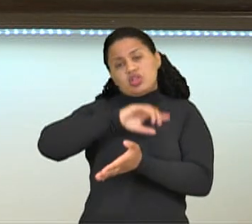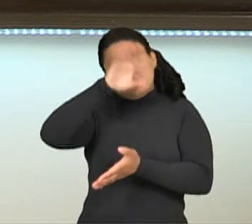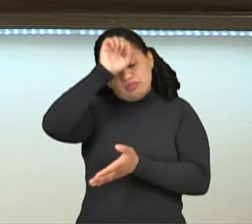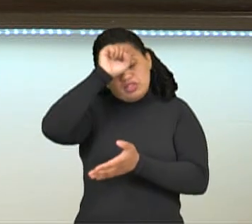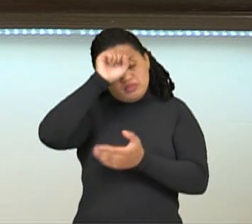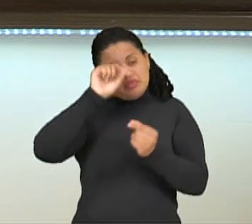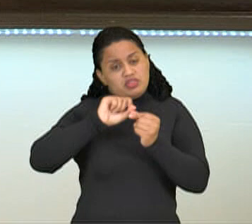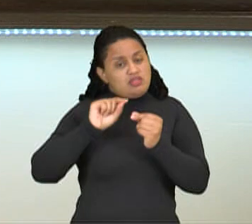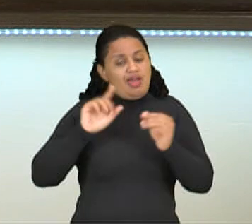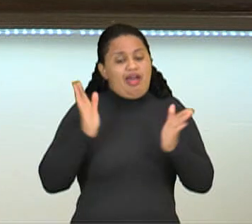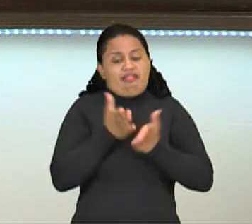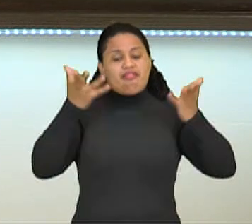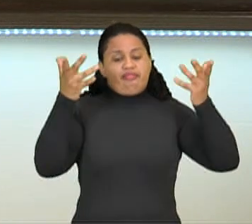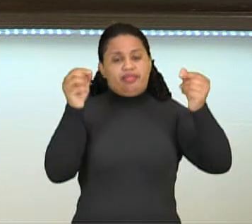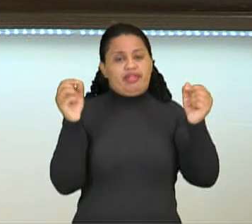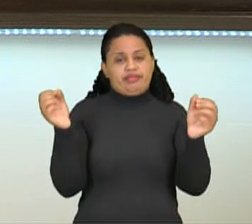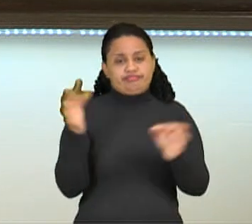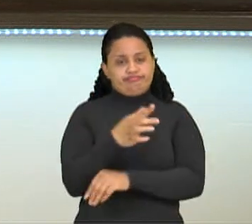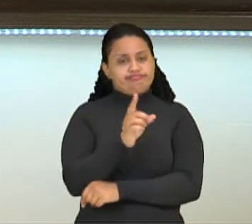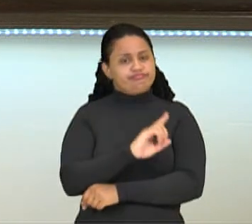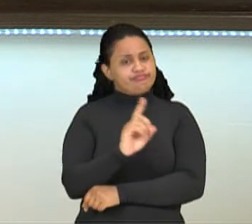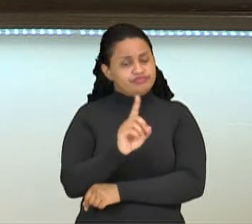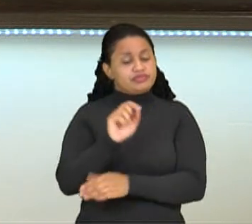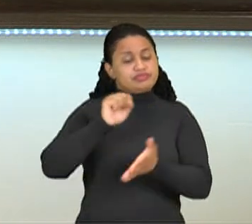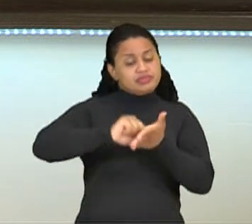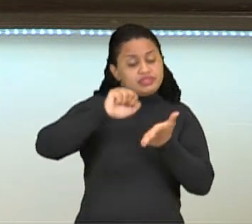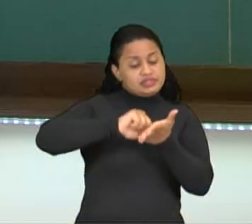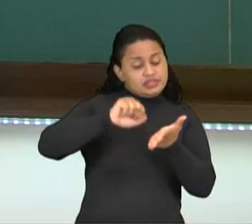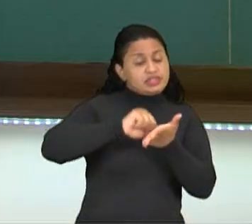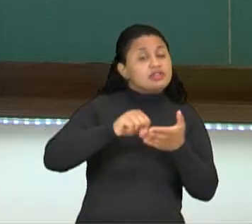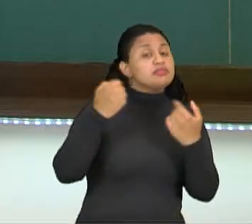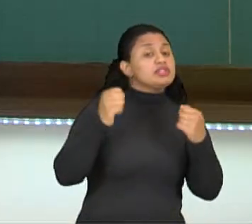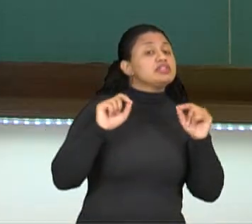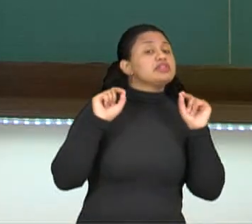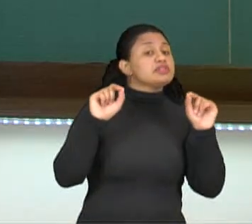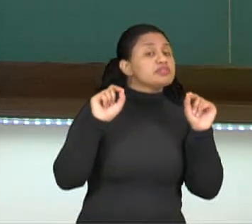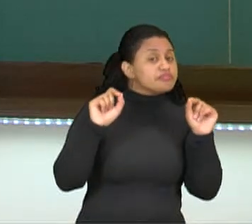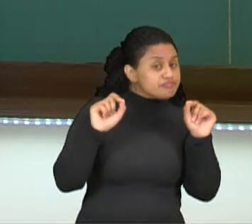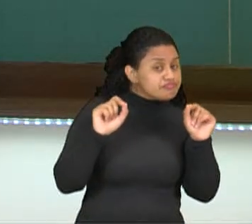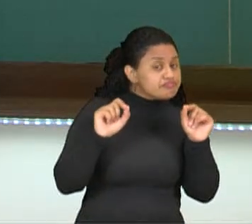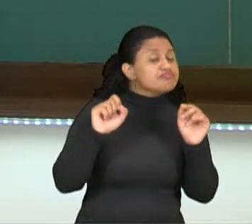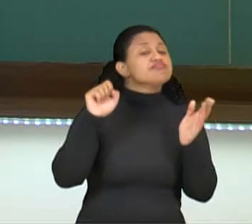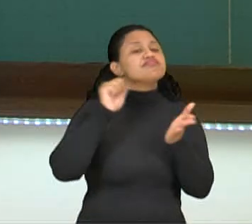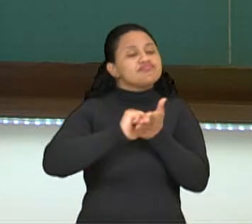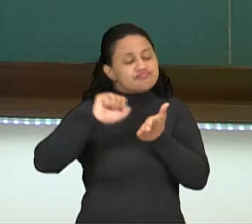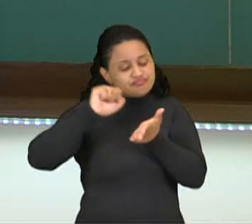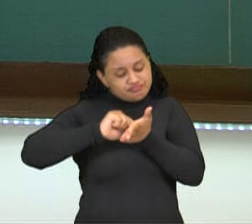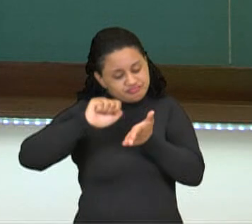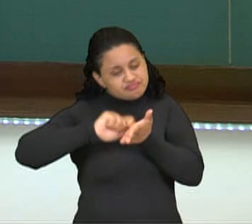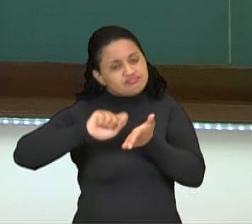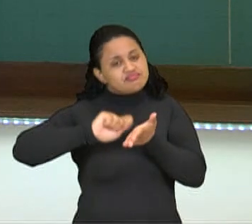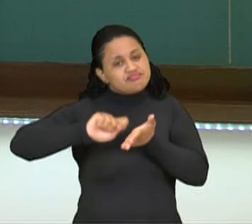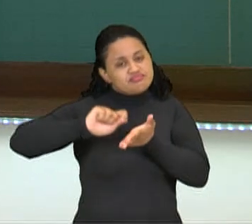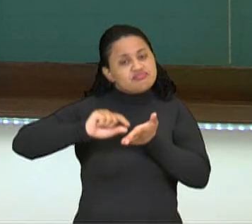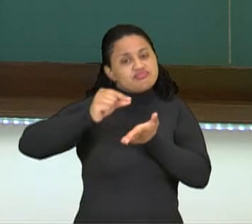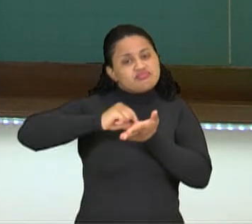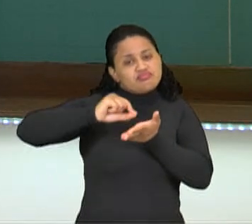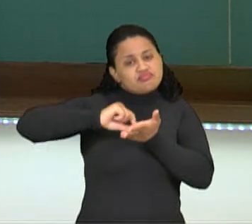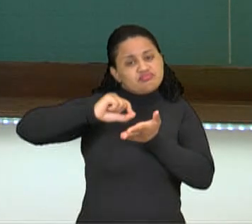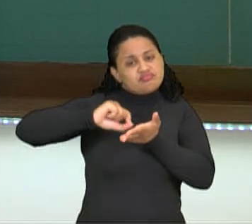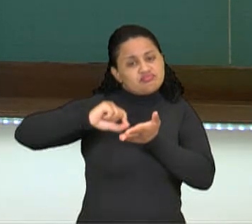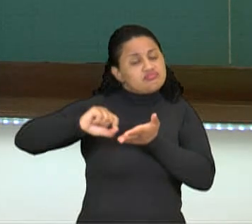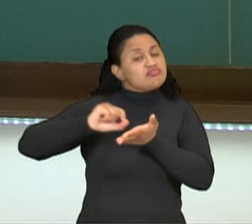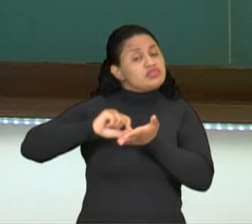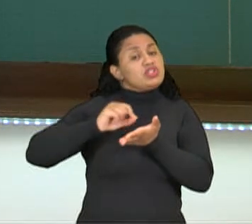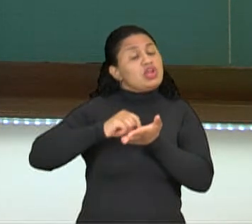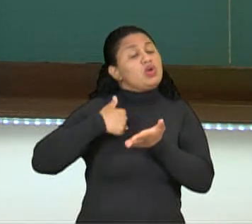pessoal. E para aprender a escrever, o que que tem que fazer? É escrever. Só escrevendo, a gente aprende